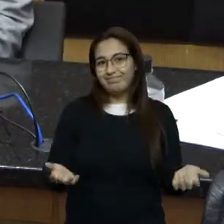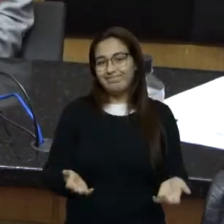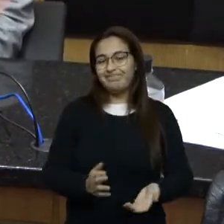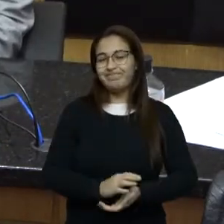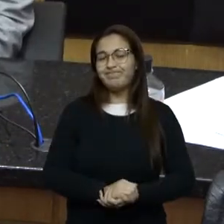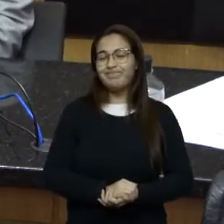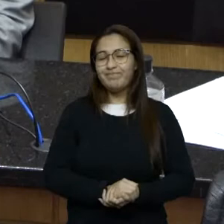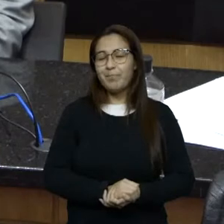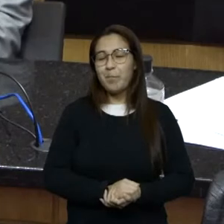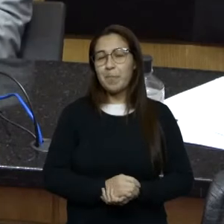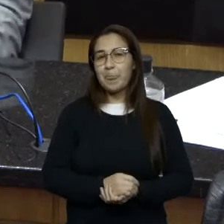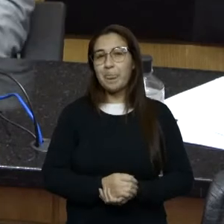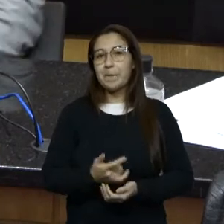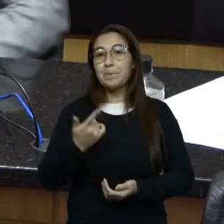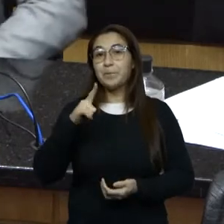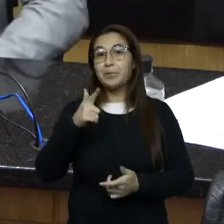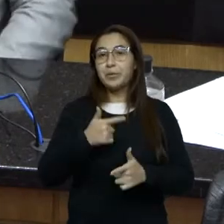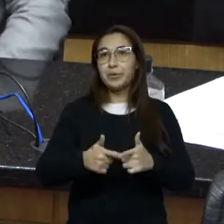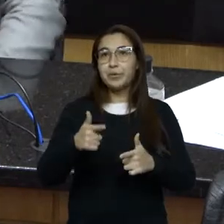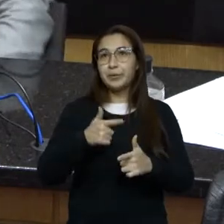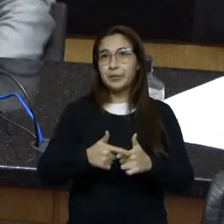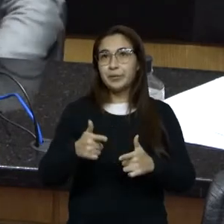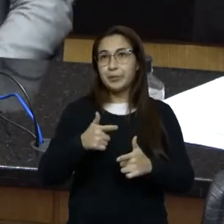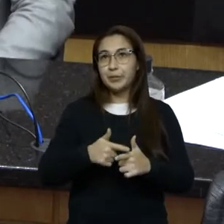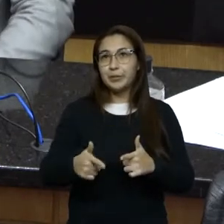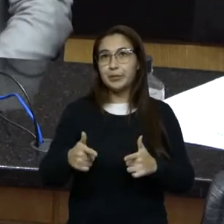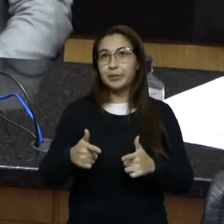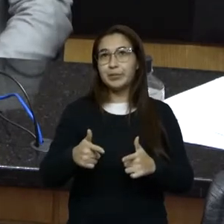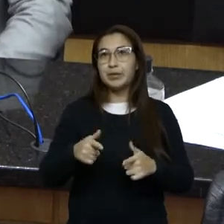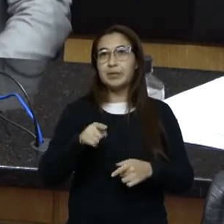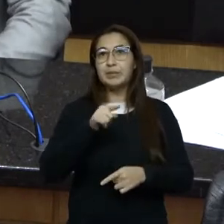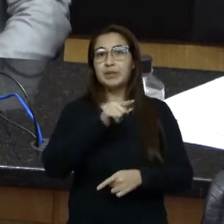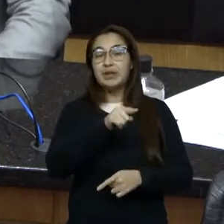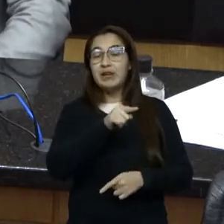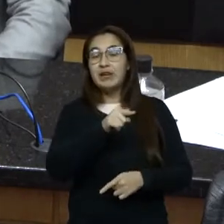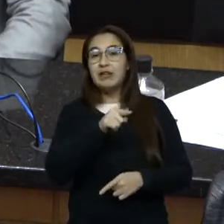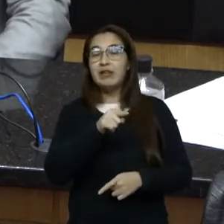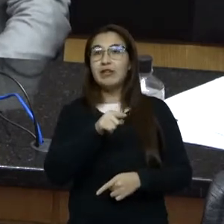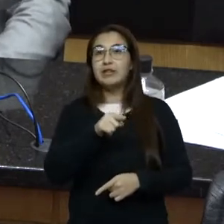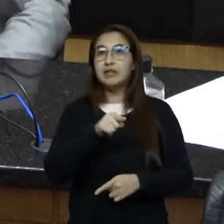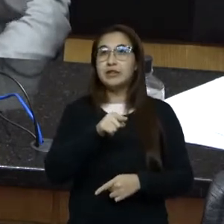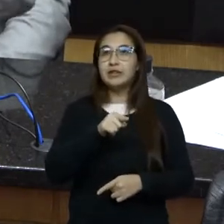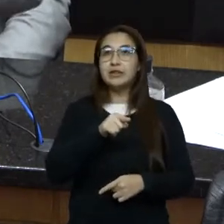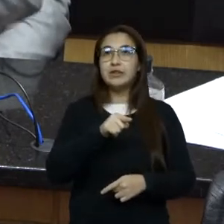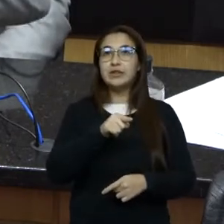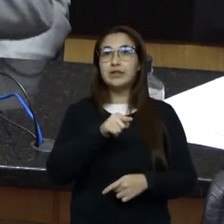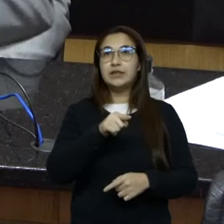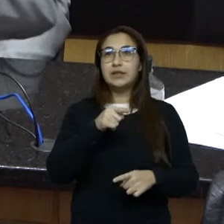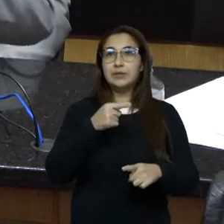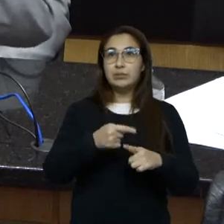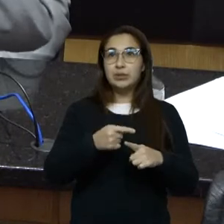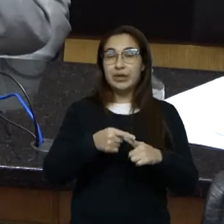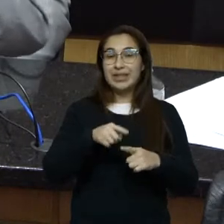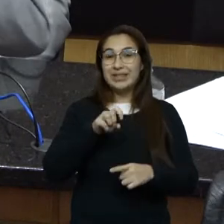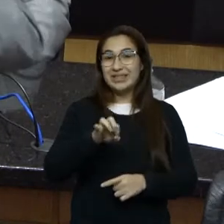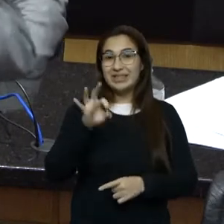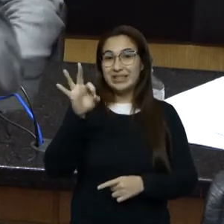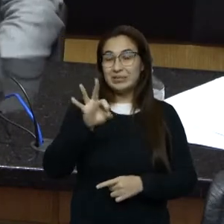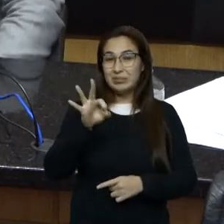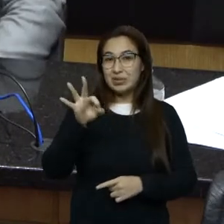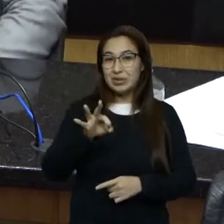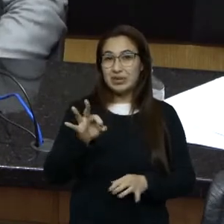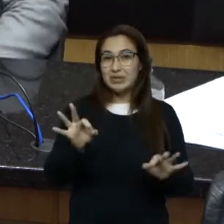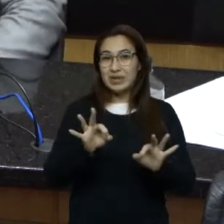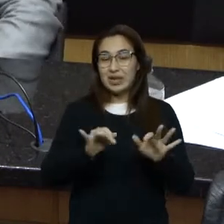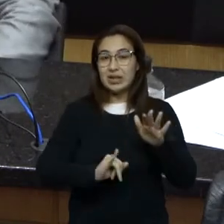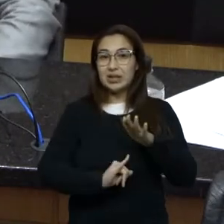Como surgiu o problema evidente e do crédito presumido é porque eu sei o que é presumido para